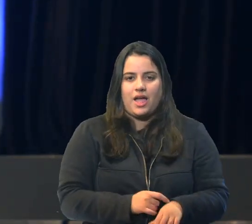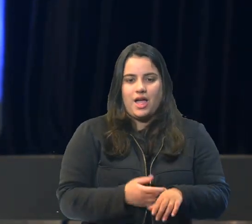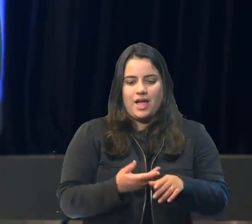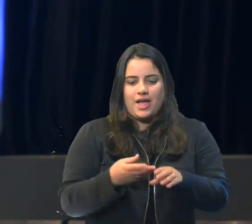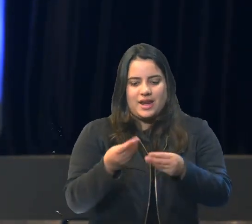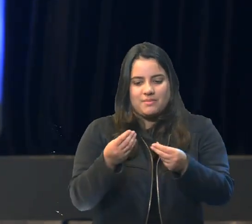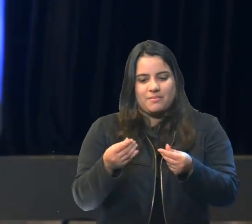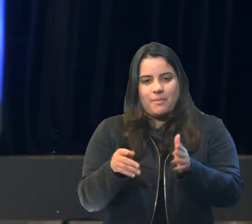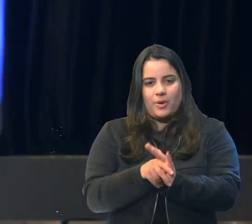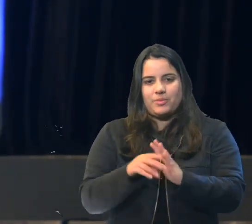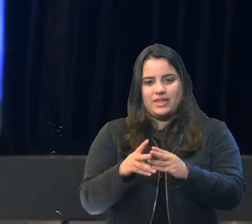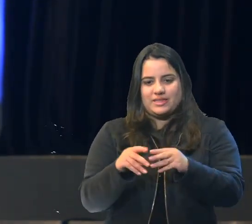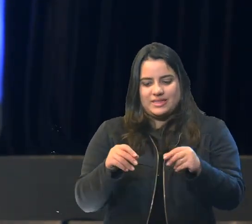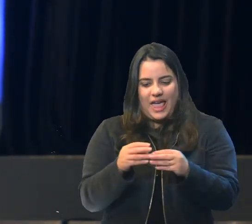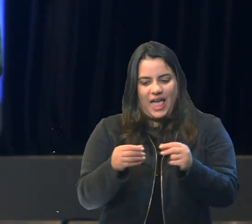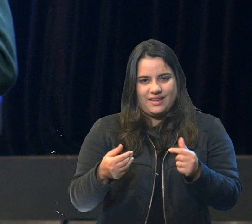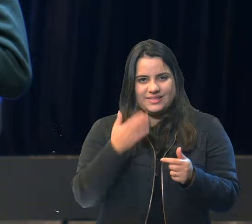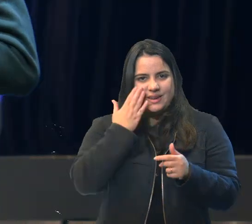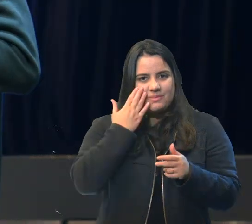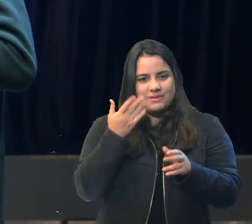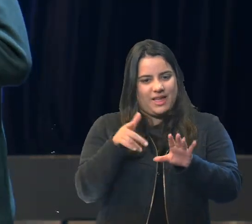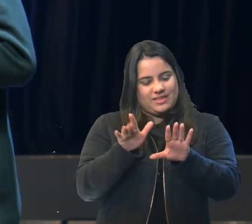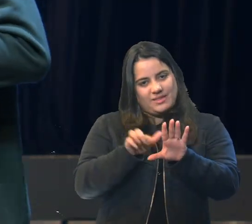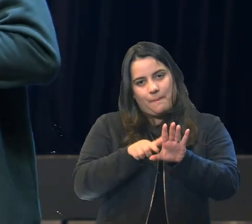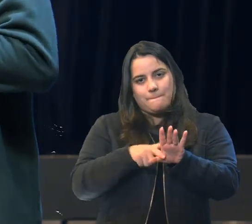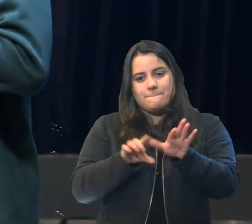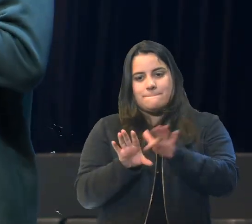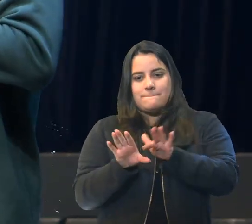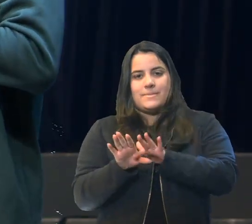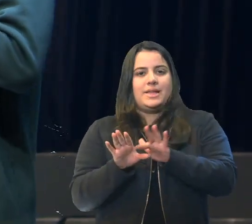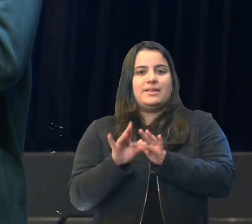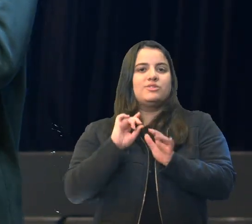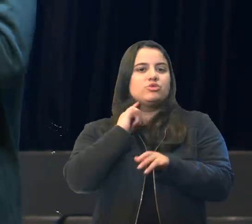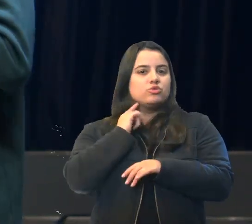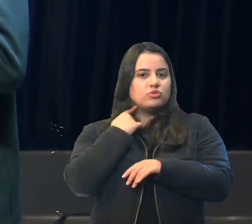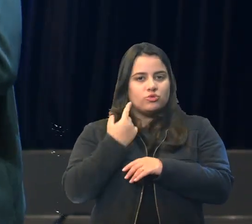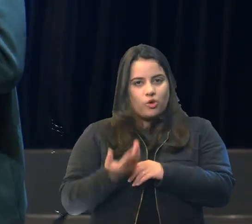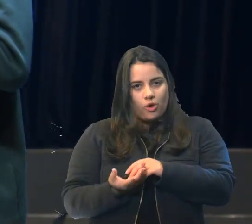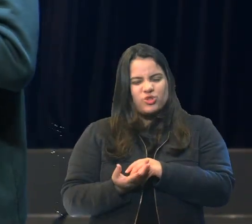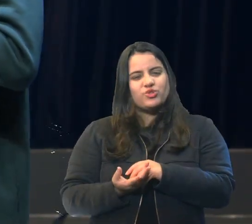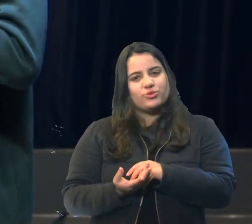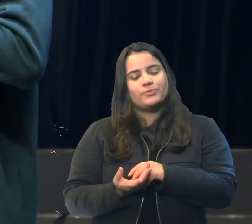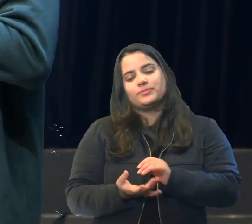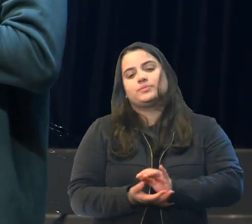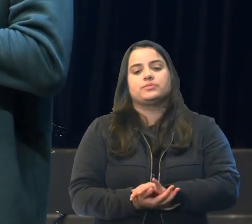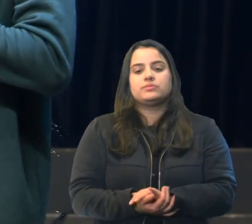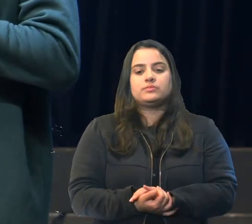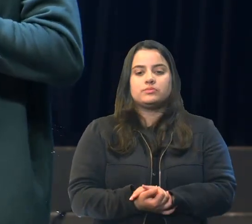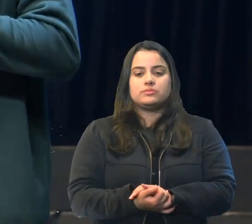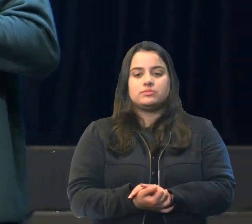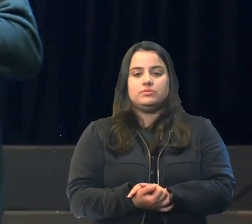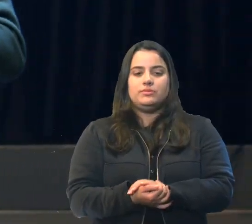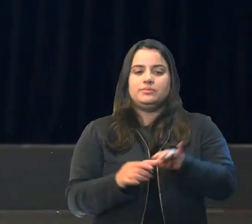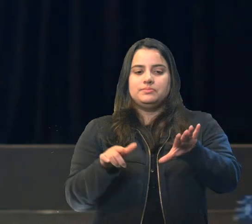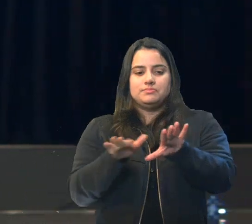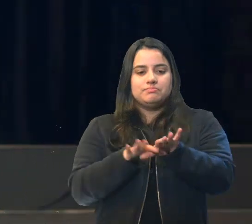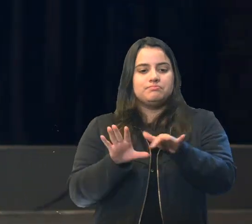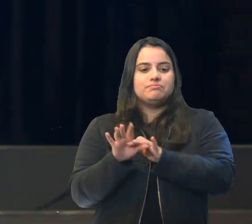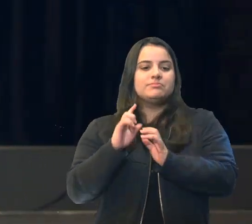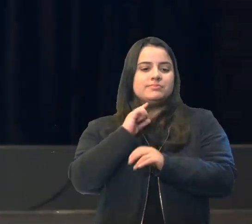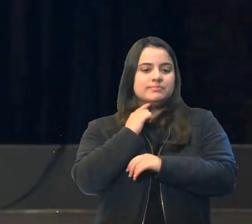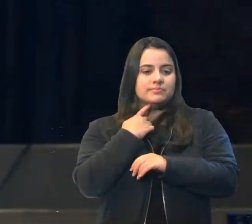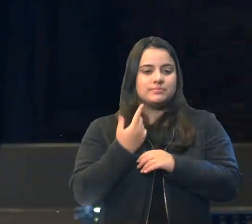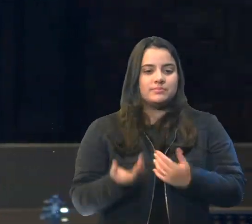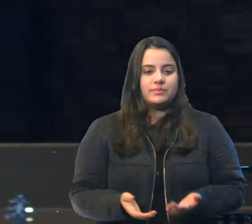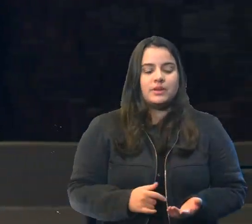de chão batido, isso quando tinha. Então o pé das pessoas ficava muito empoeirado, ficava muito sujo.